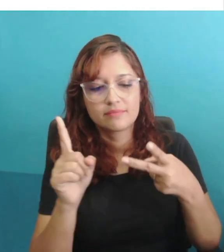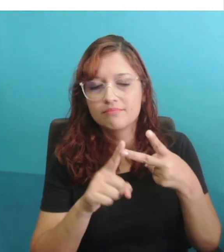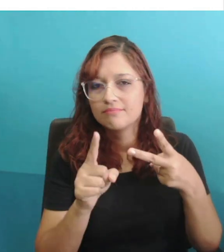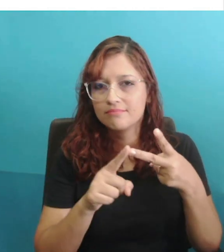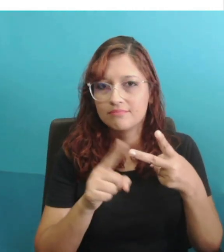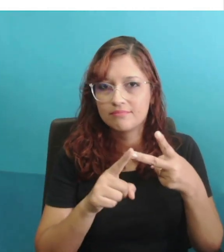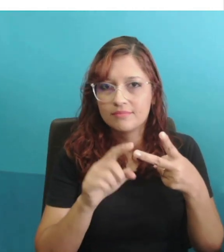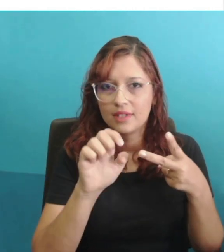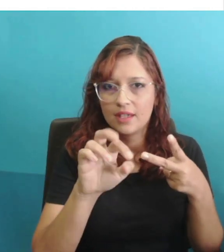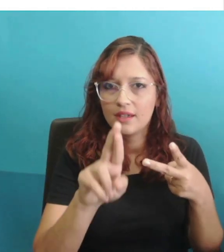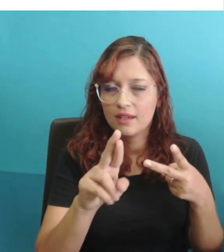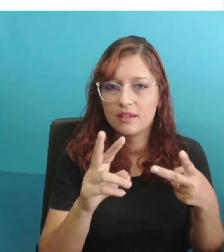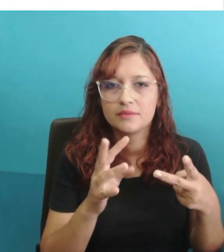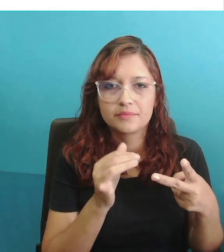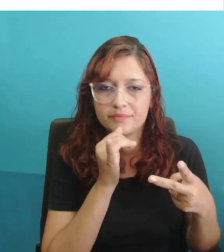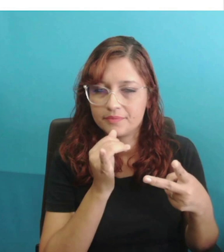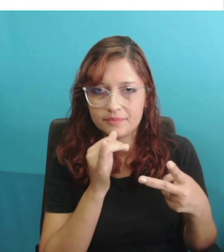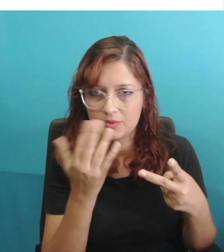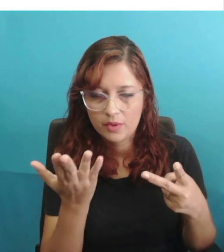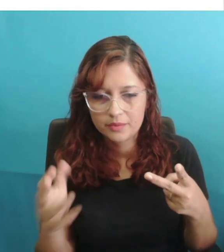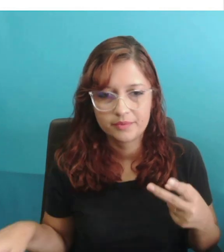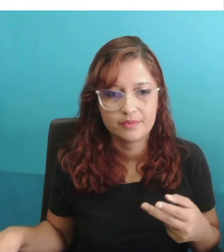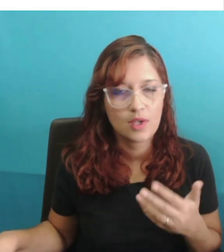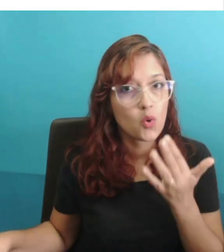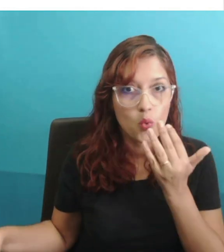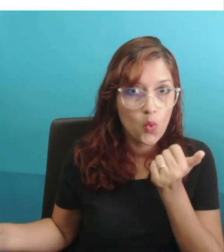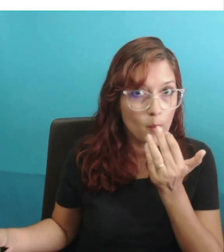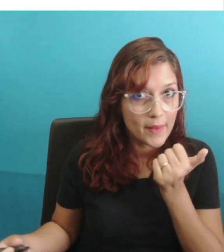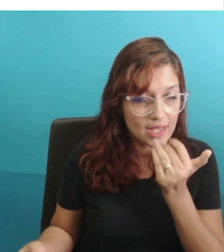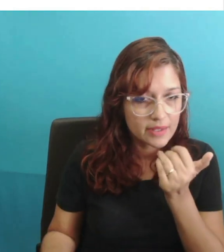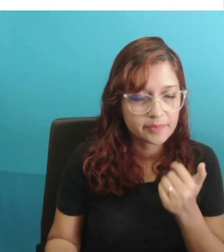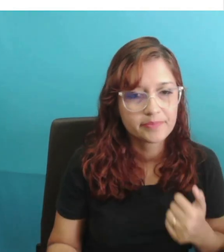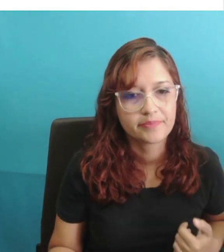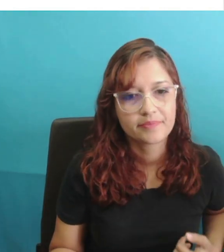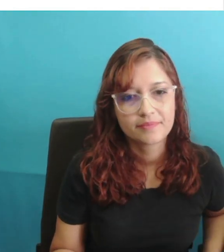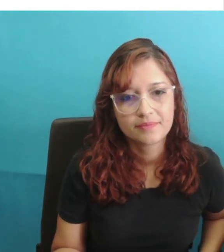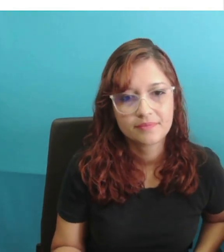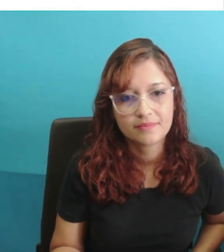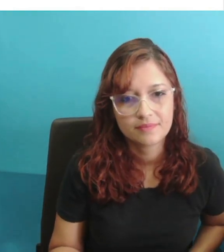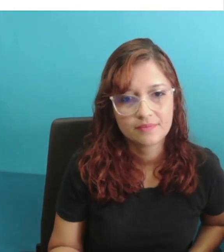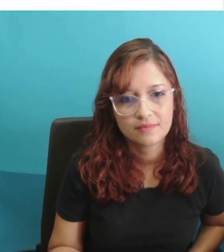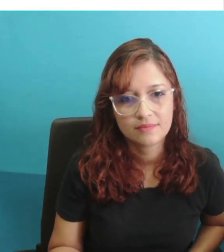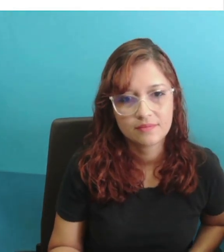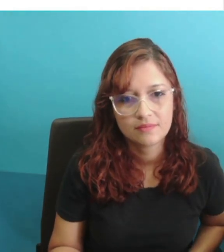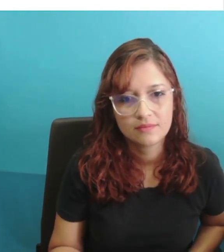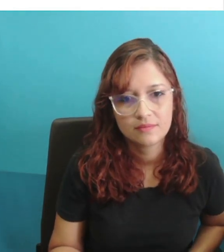em AR. A segunda conjugação, temos o exemplo: comer,